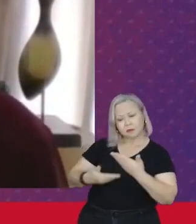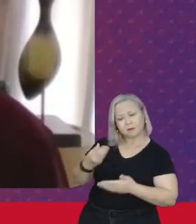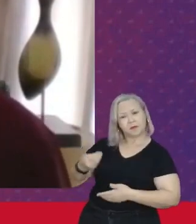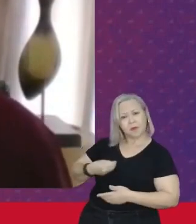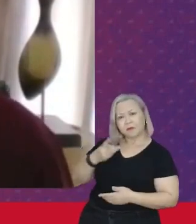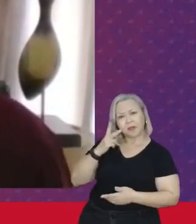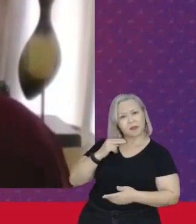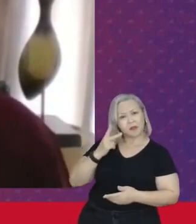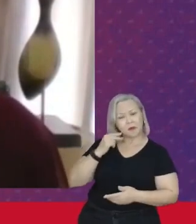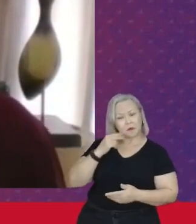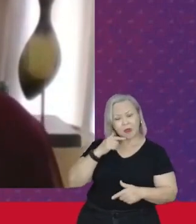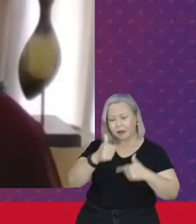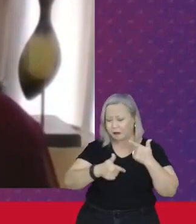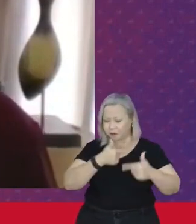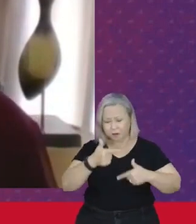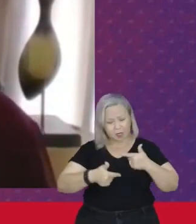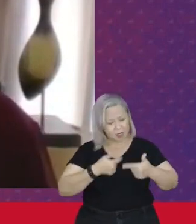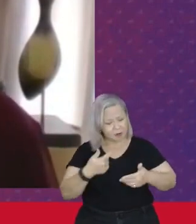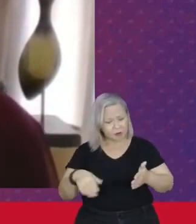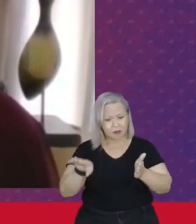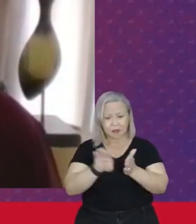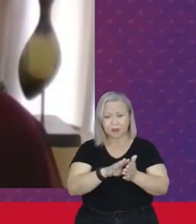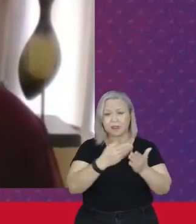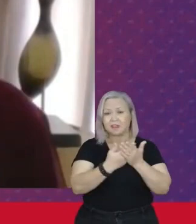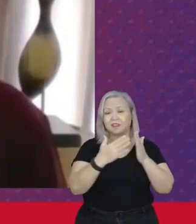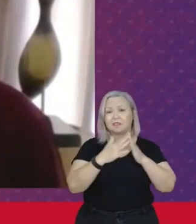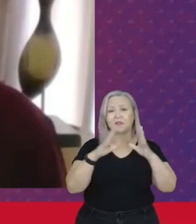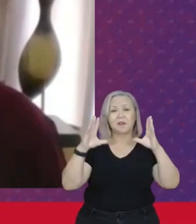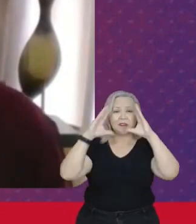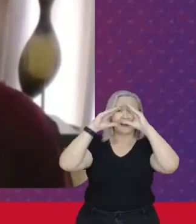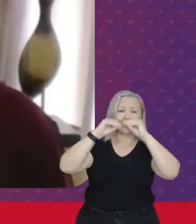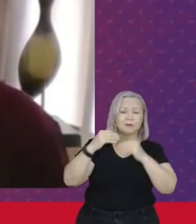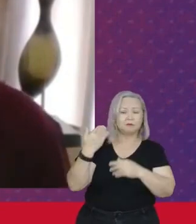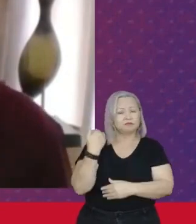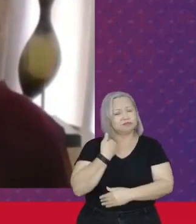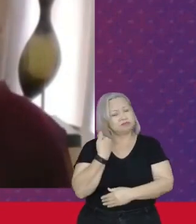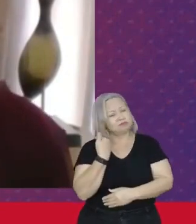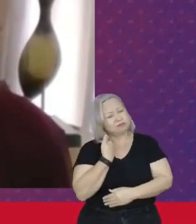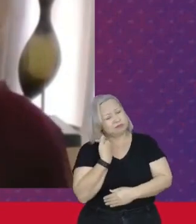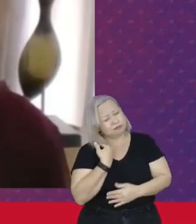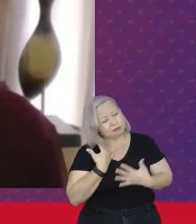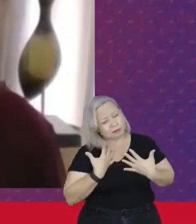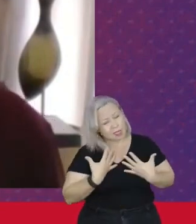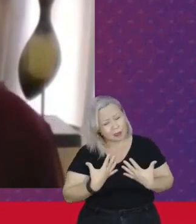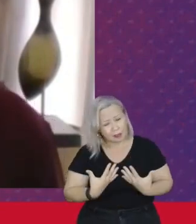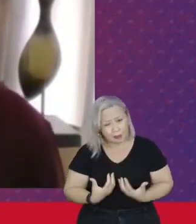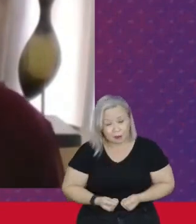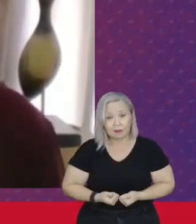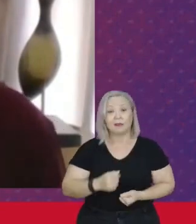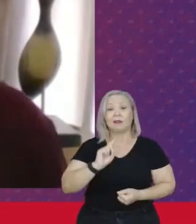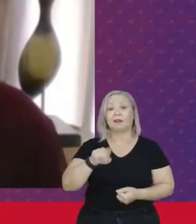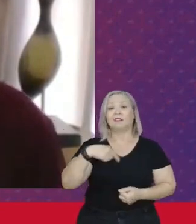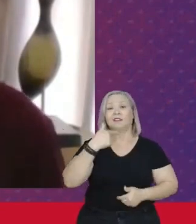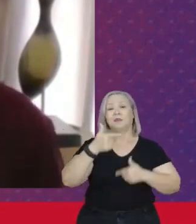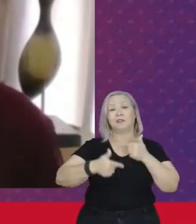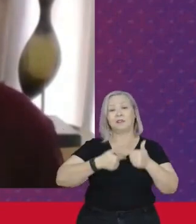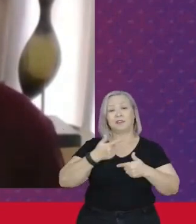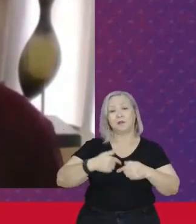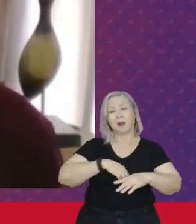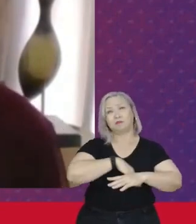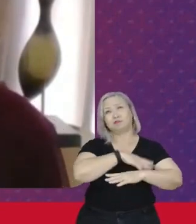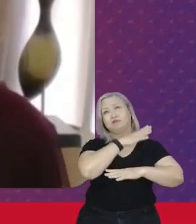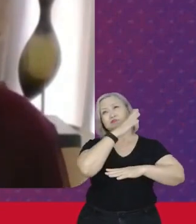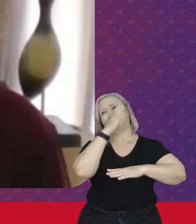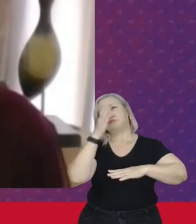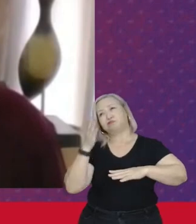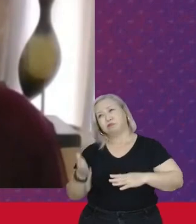de trabalhadoras que chegam da escola de noite, cansadas, depois de uma jornada de trabalho, e querem uma